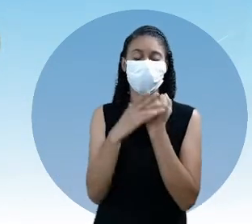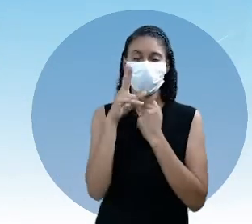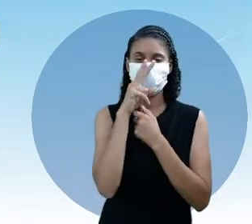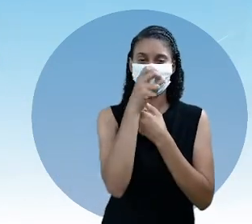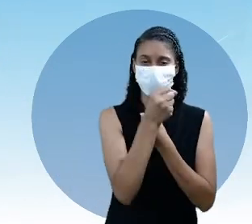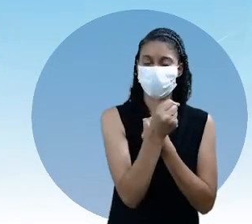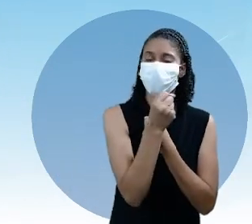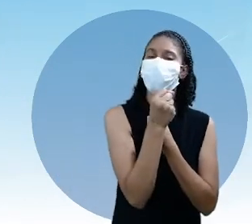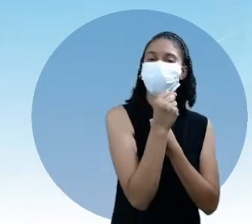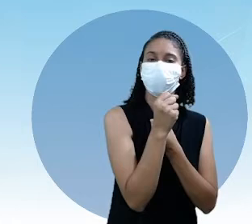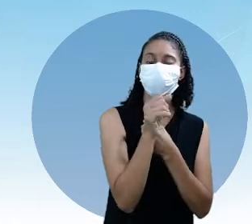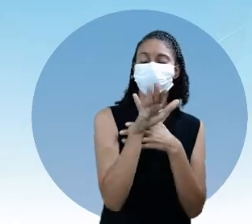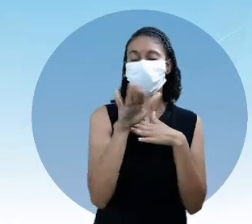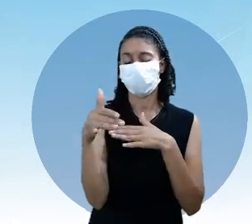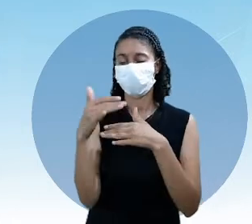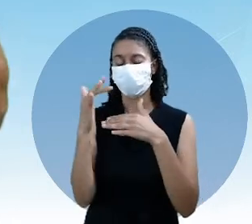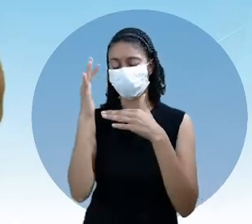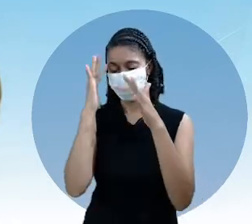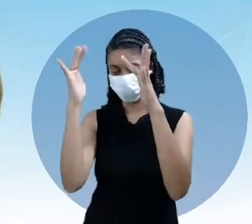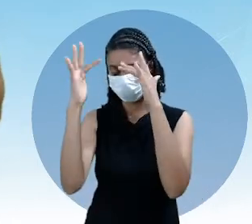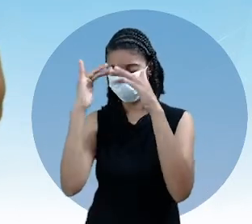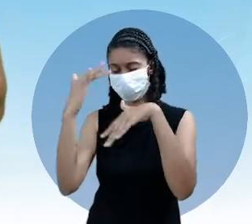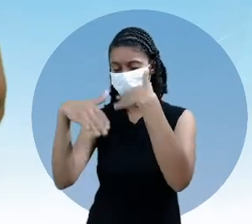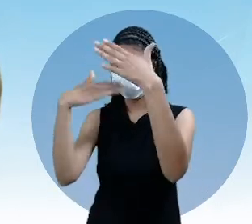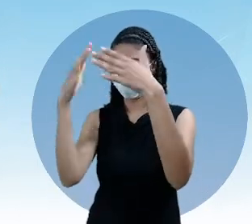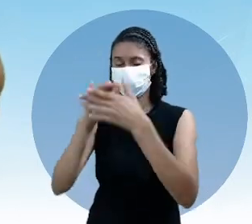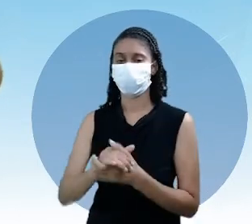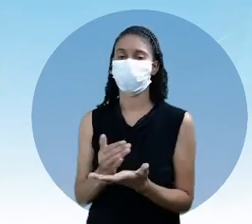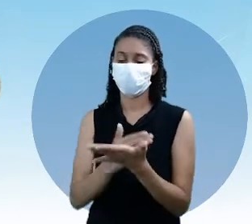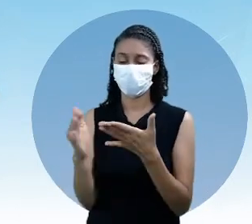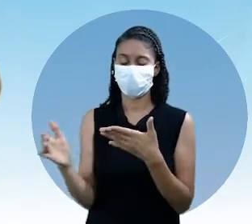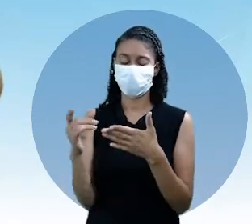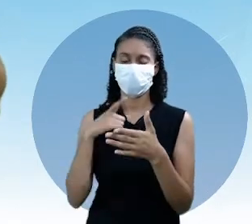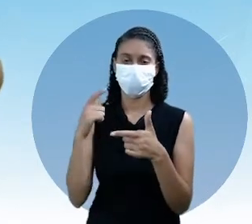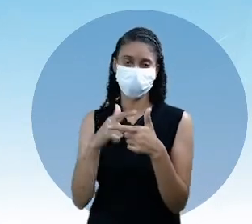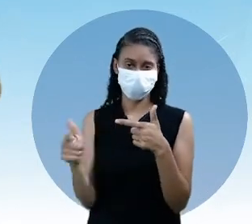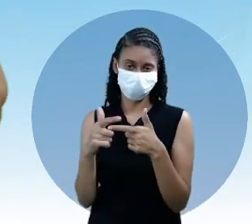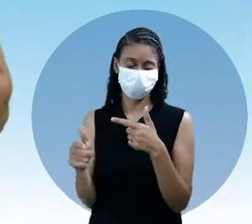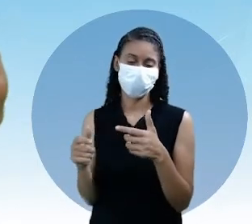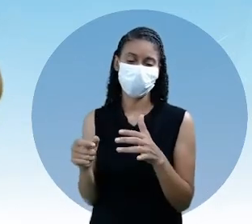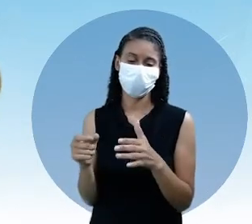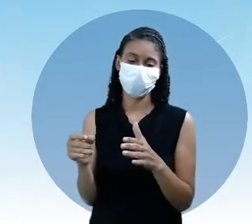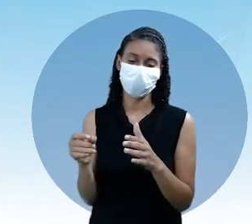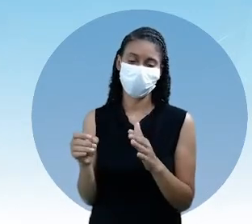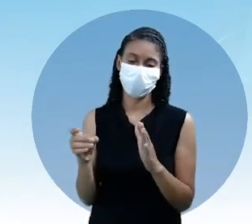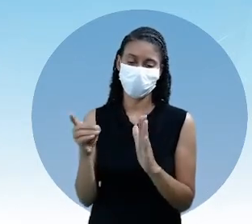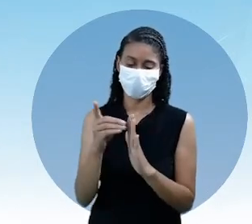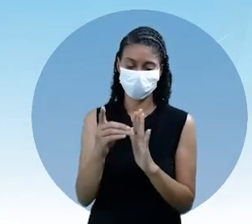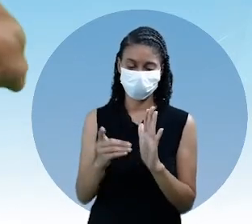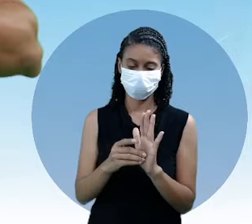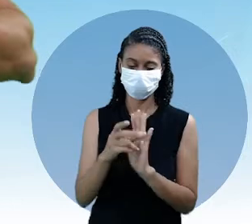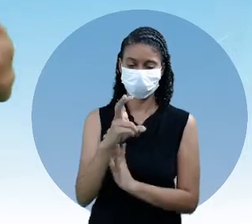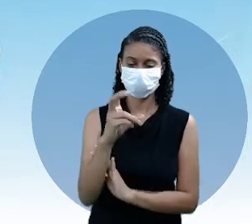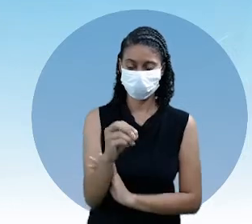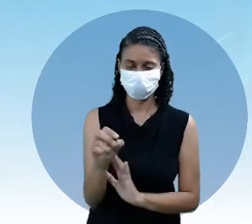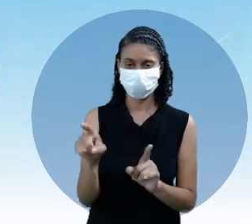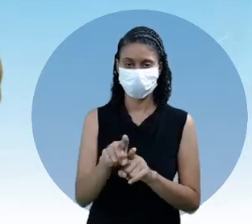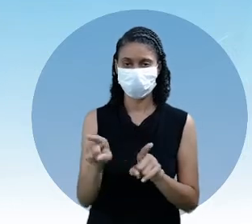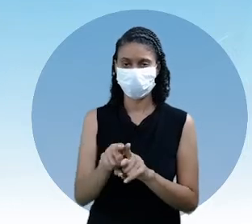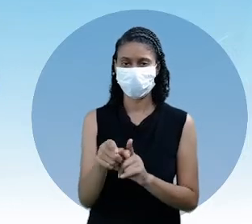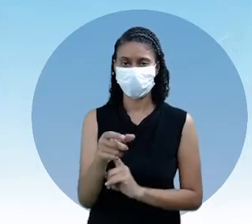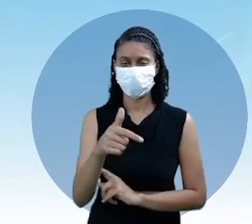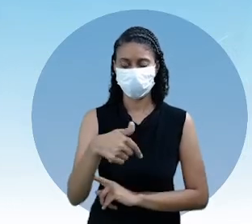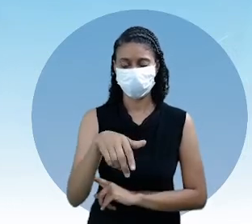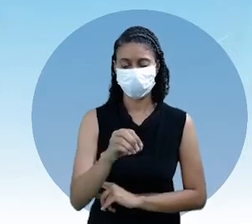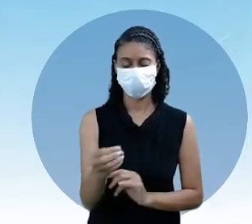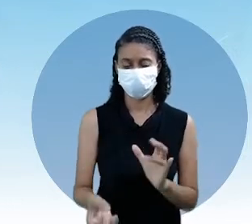teoria do desenvolvimentismo ele começa a entrar em crise, não é, na década de 50, e na década de 60 essa teoria da